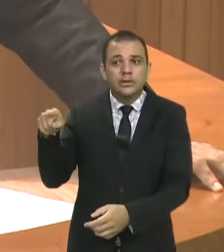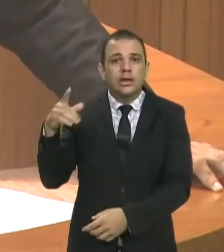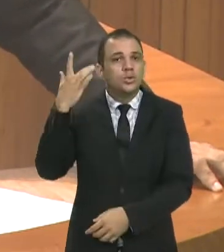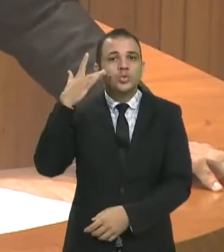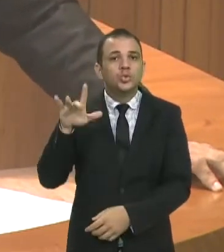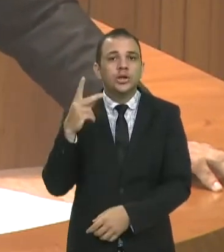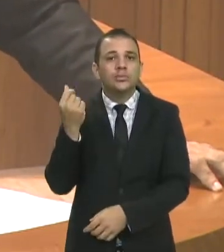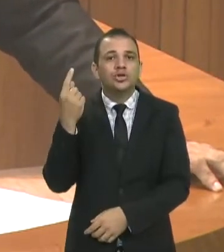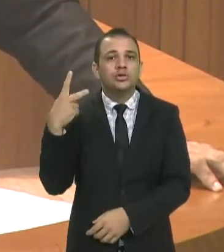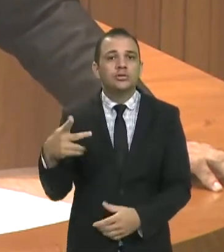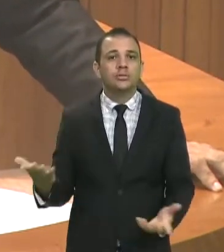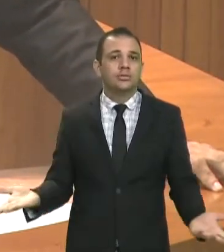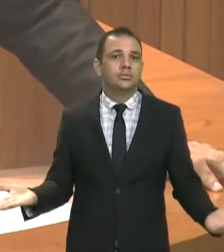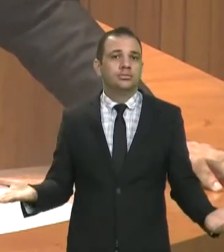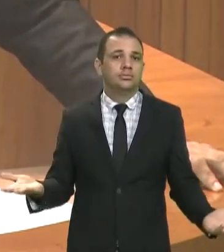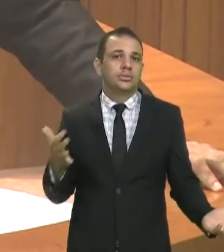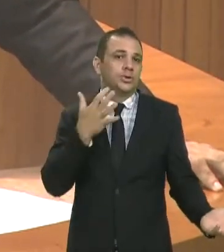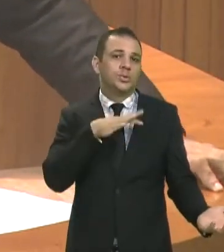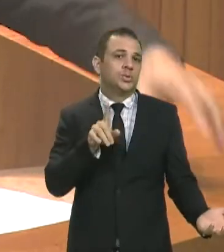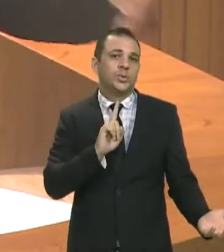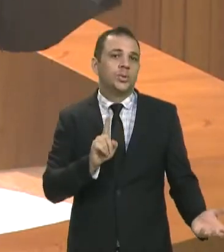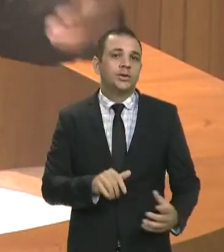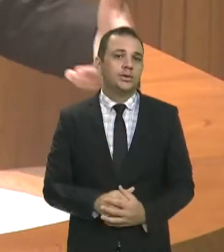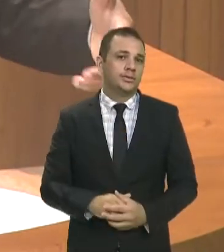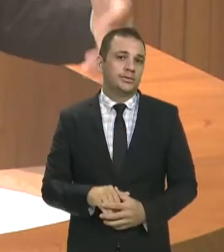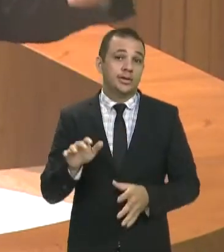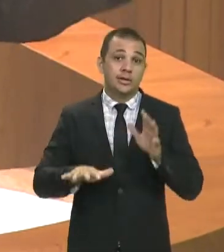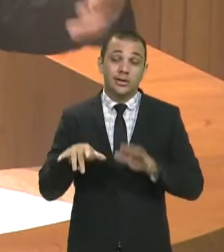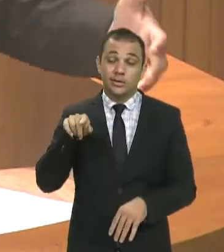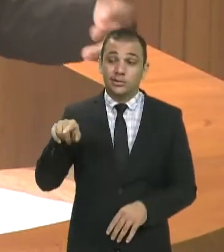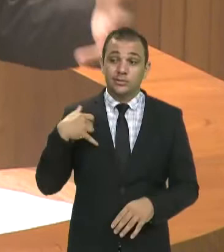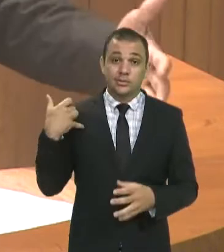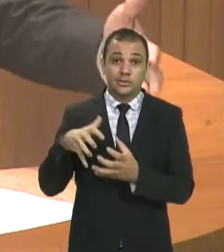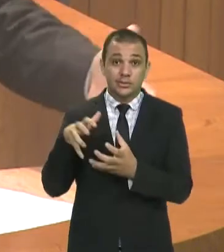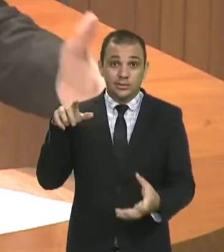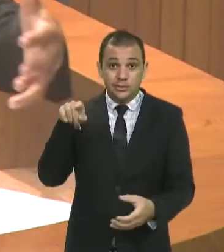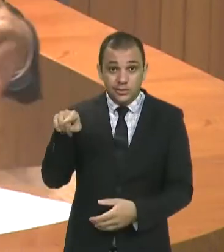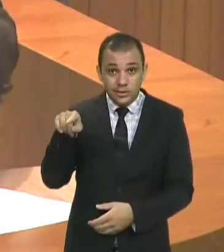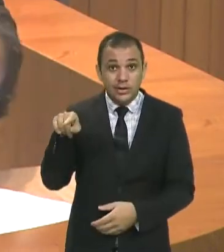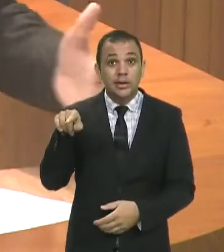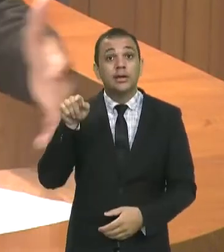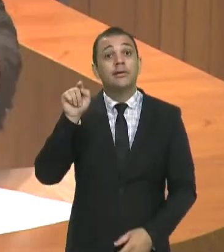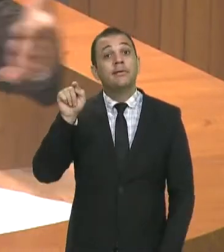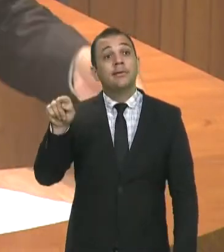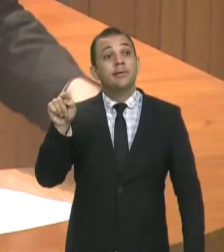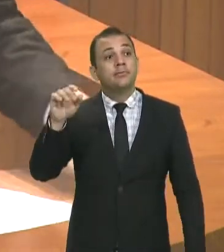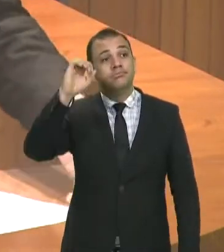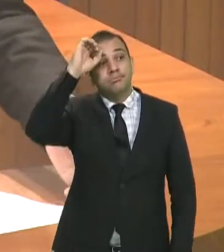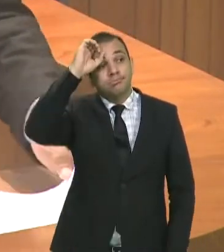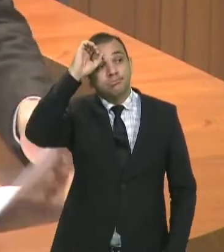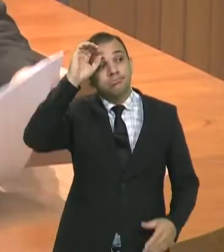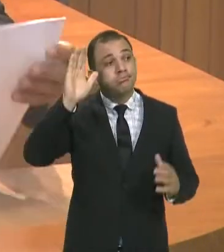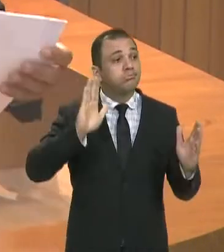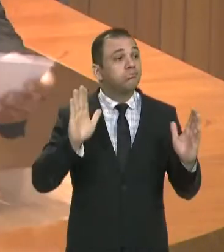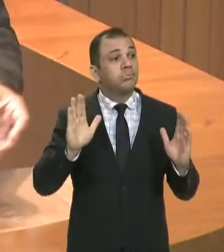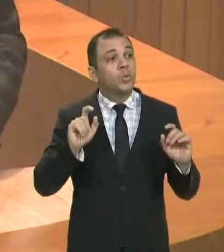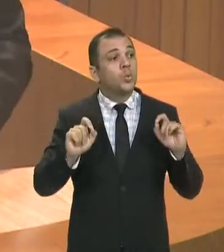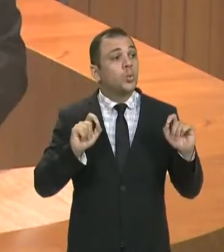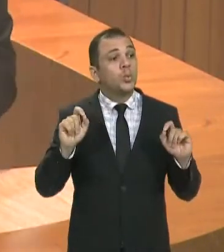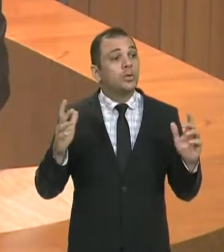tem nenhum conhecimento, muitas das vezes o idoso fica simplesmente perdido sem saber o que está